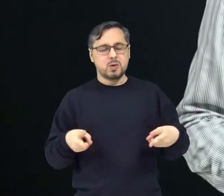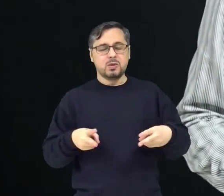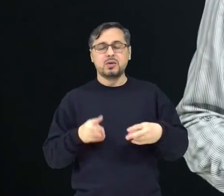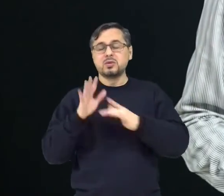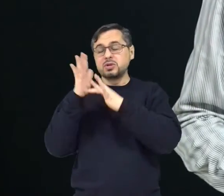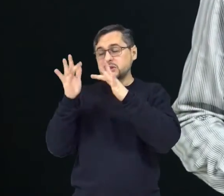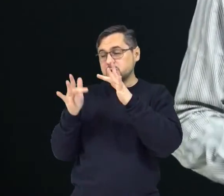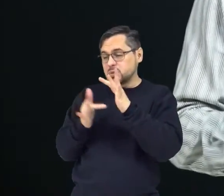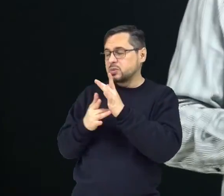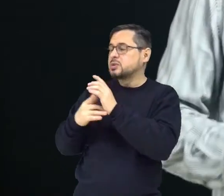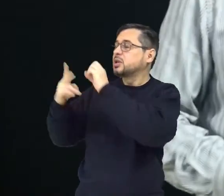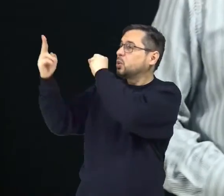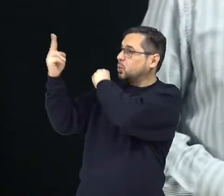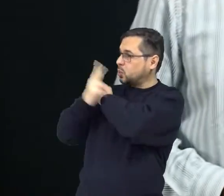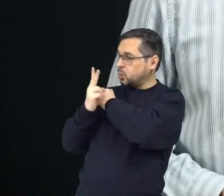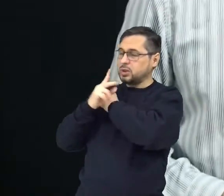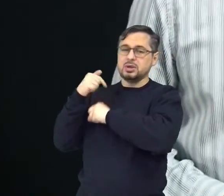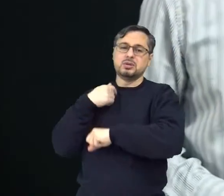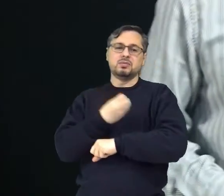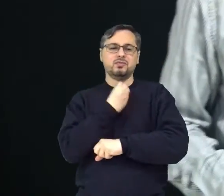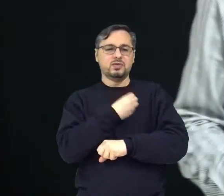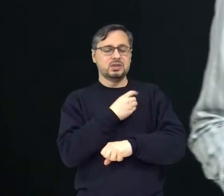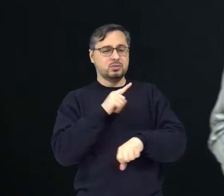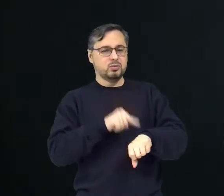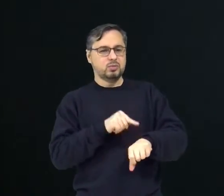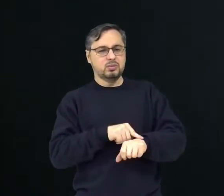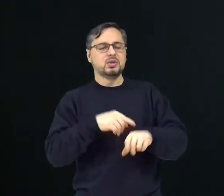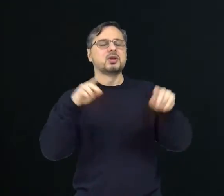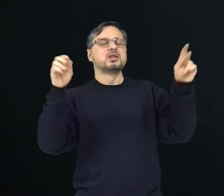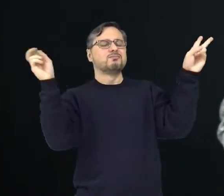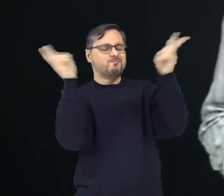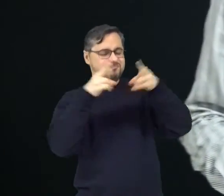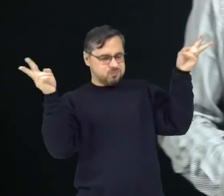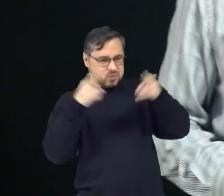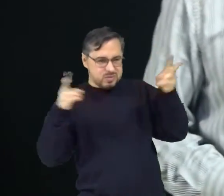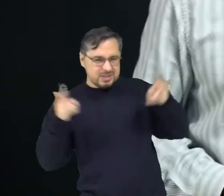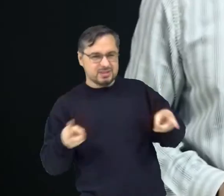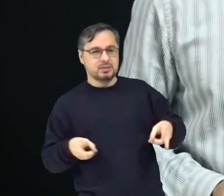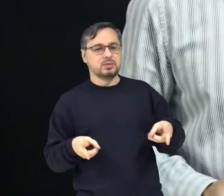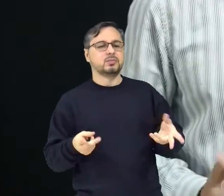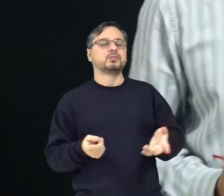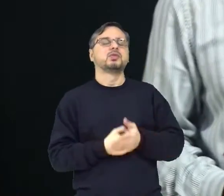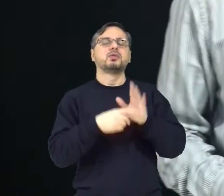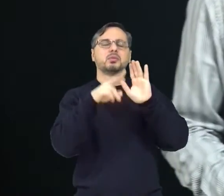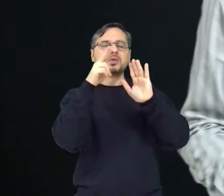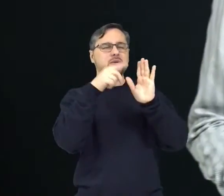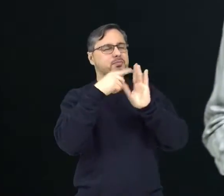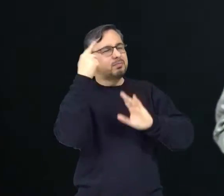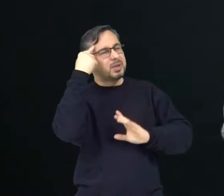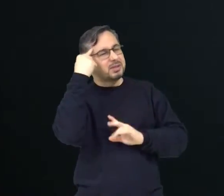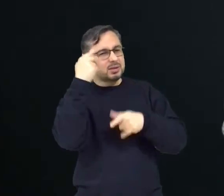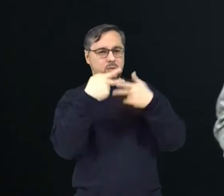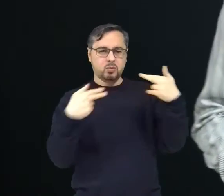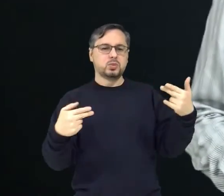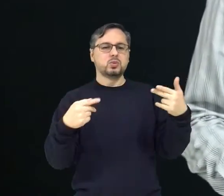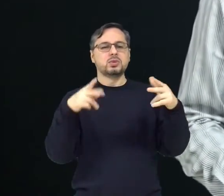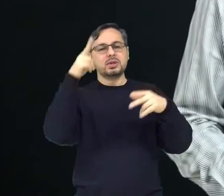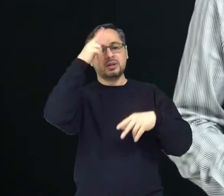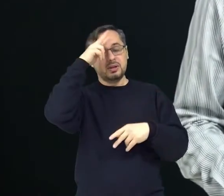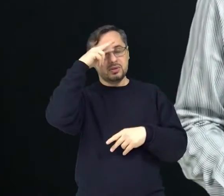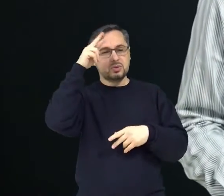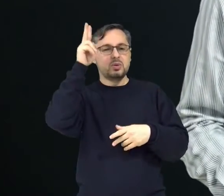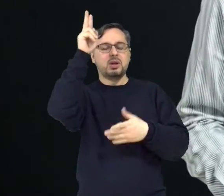tempestades. Mediante o texto que foi lido, eu quero fazer algumas considerações e quero que você acompanhe comigo